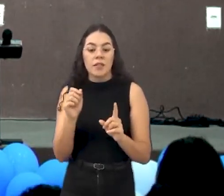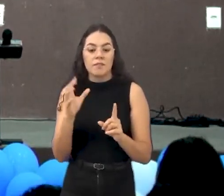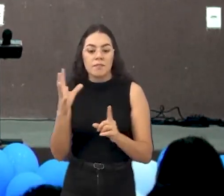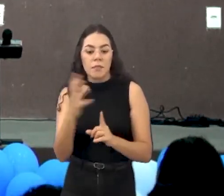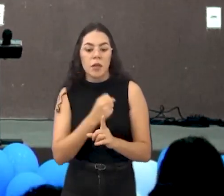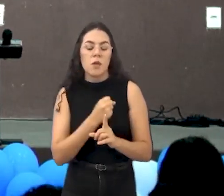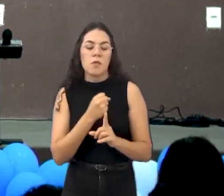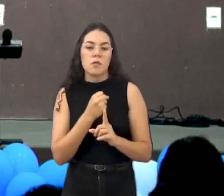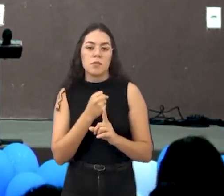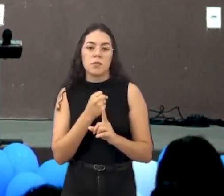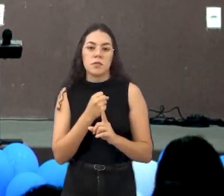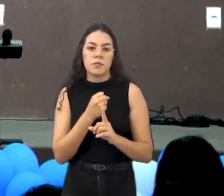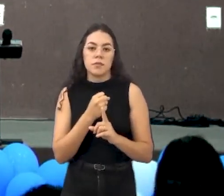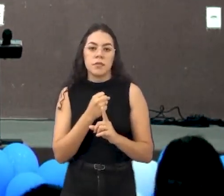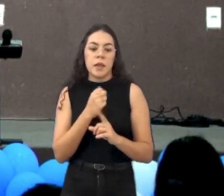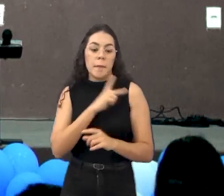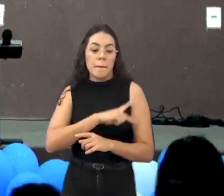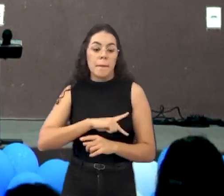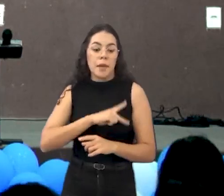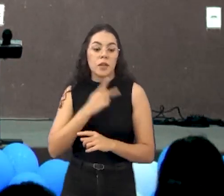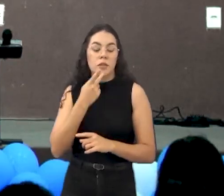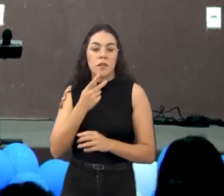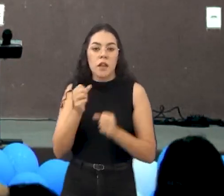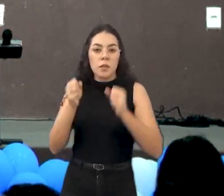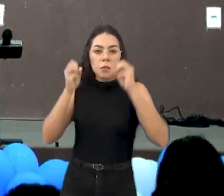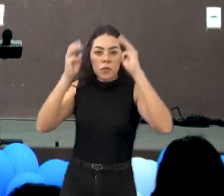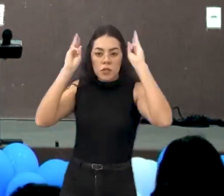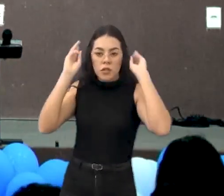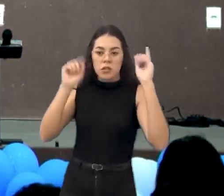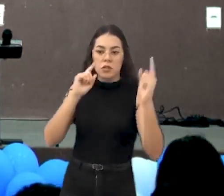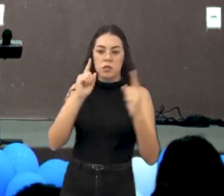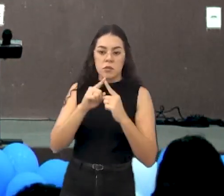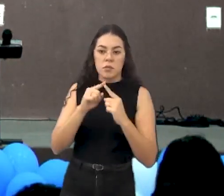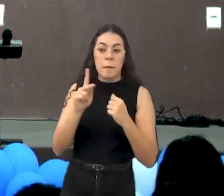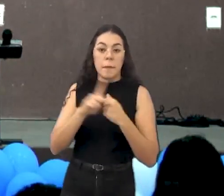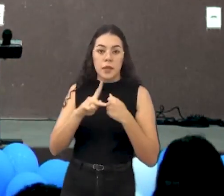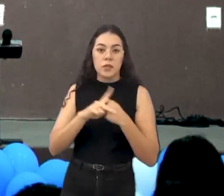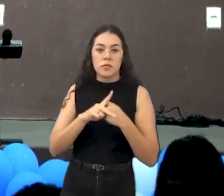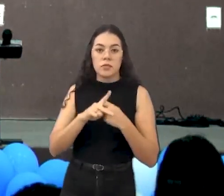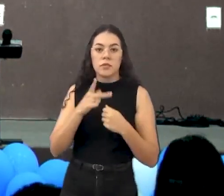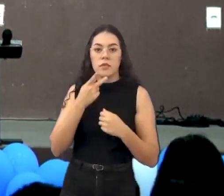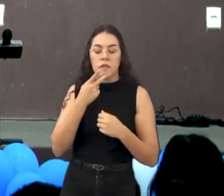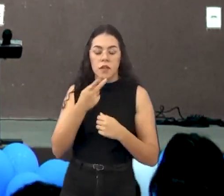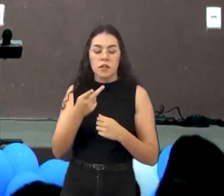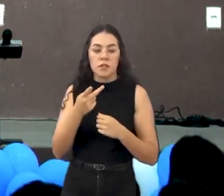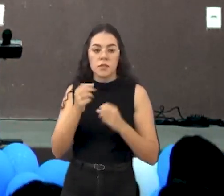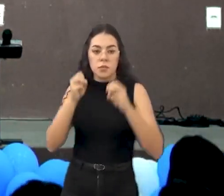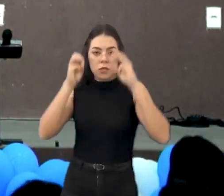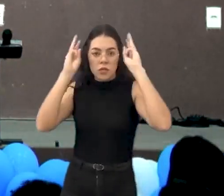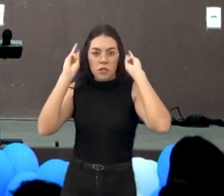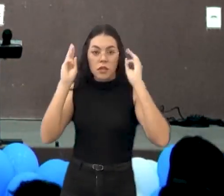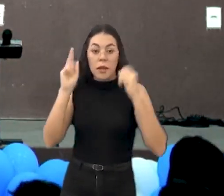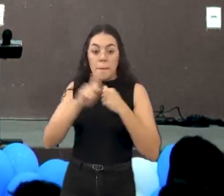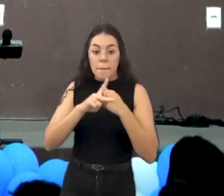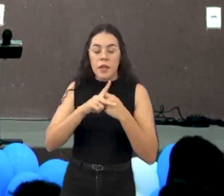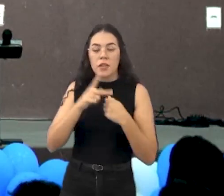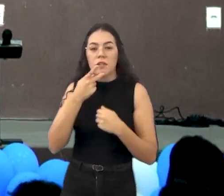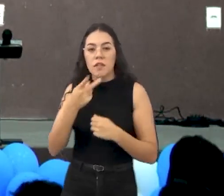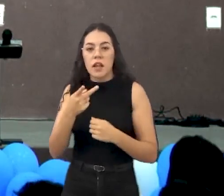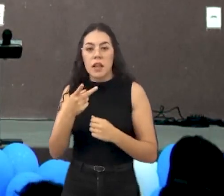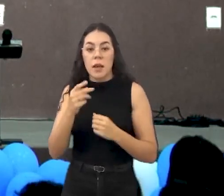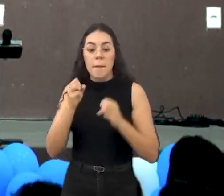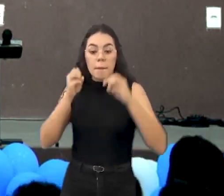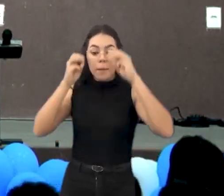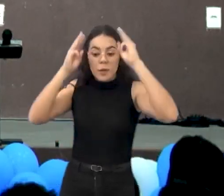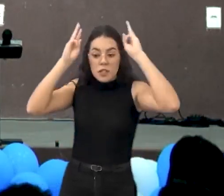e vingou o ofendido. Isso é Pedro falando a respeito de Moisés, matando o egípcio. Olha só, Pedro está dizendo que Moisés